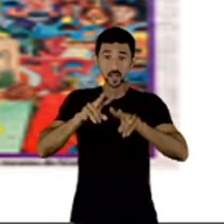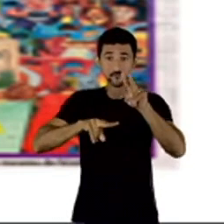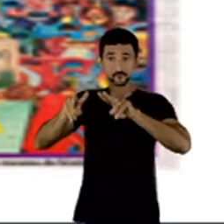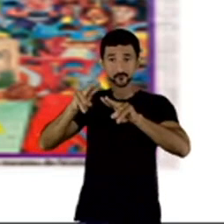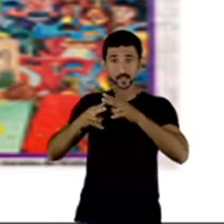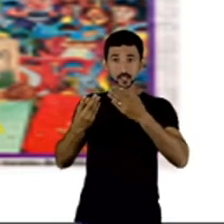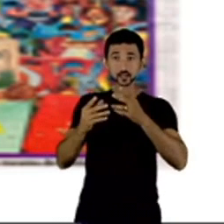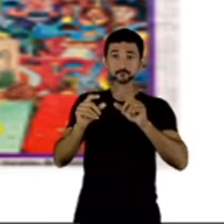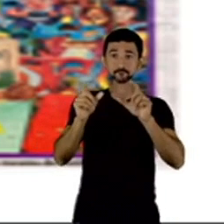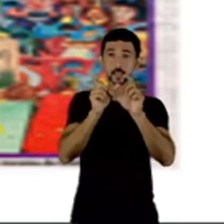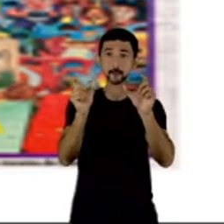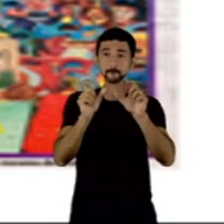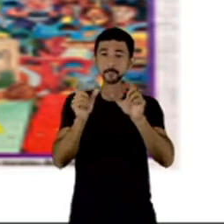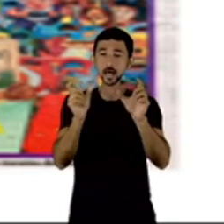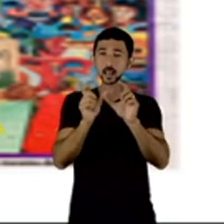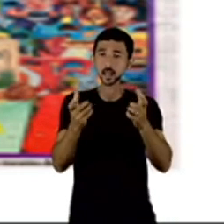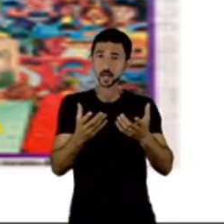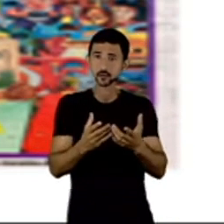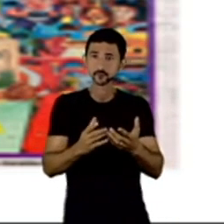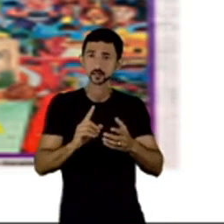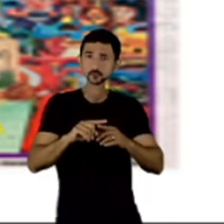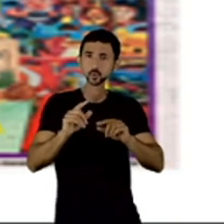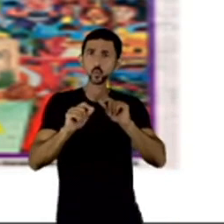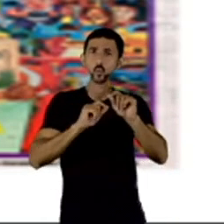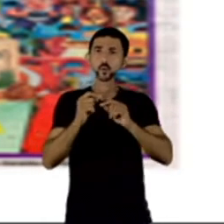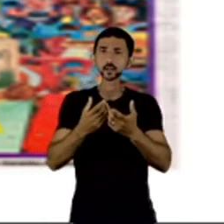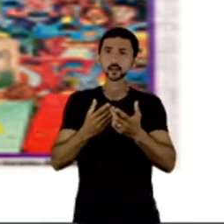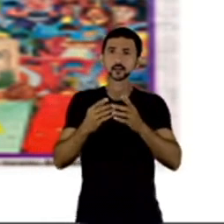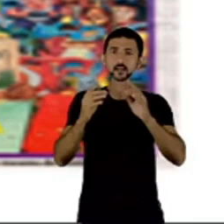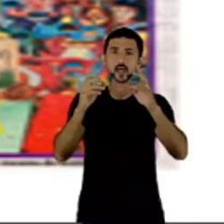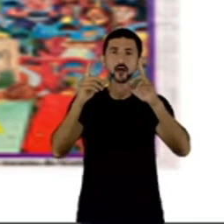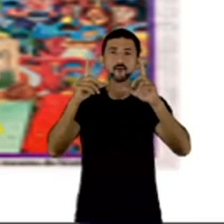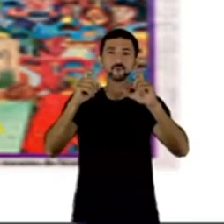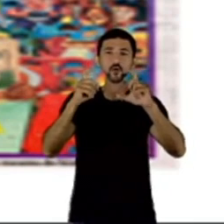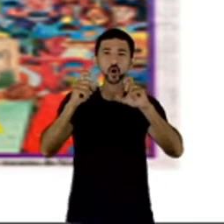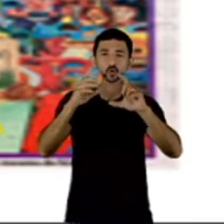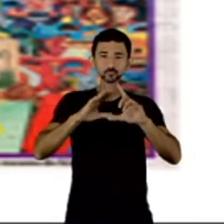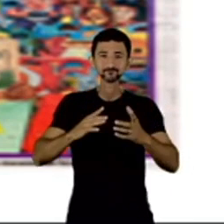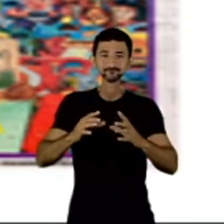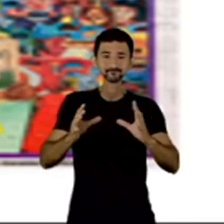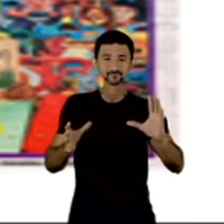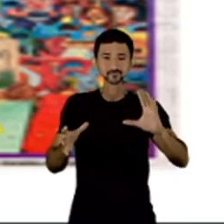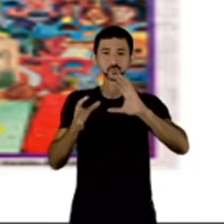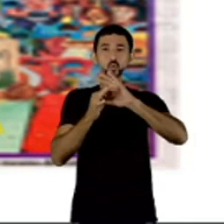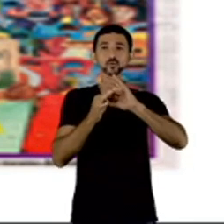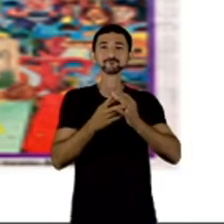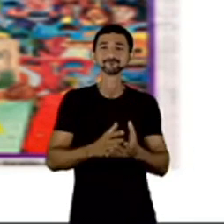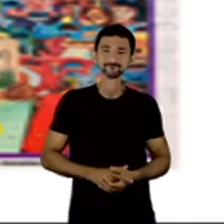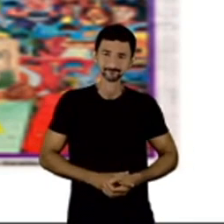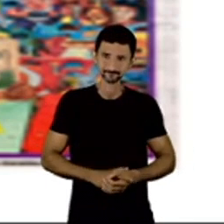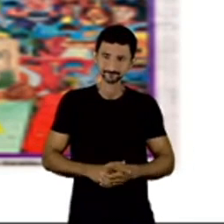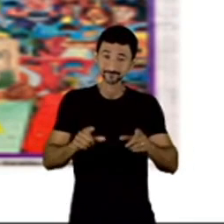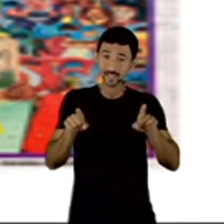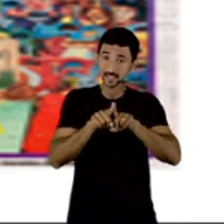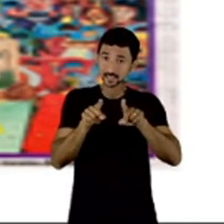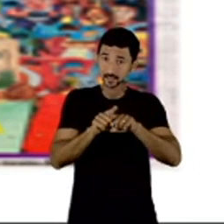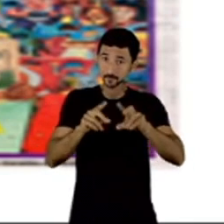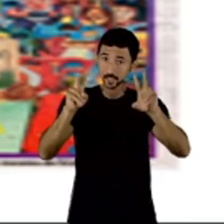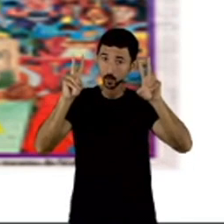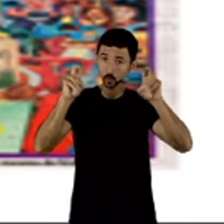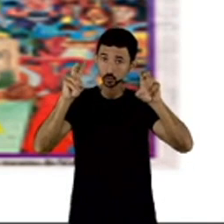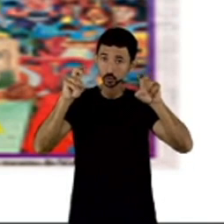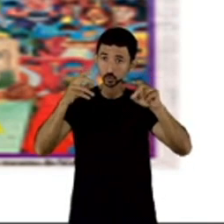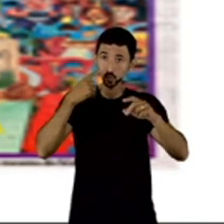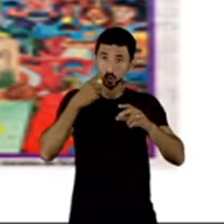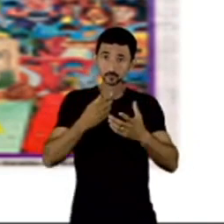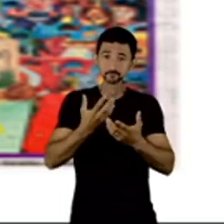para o que a palavra te diz e para aquilo que as imagens também te dizem. Veja que, assim como no título,